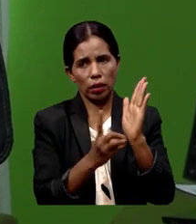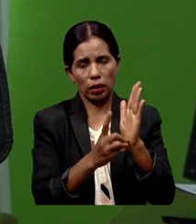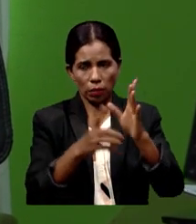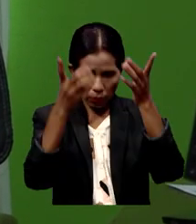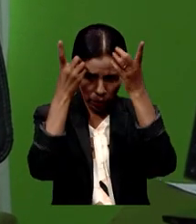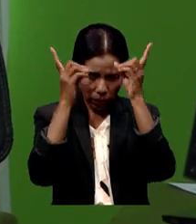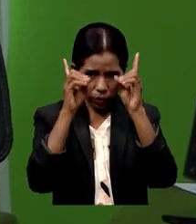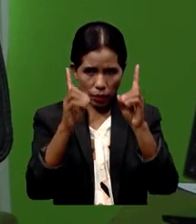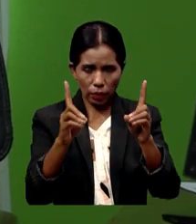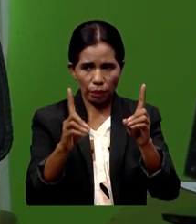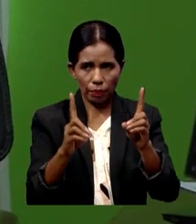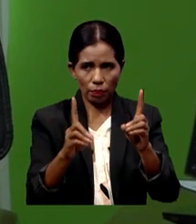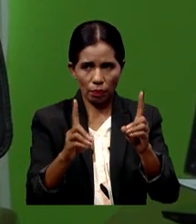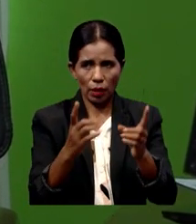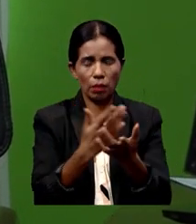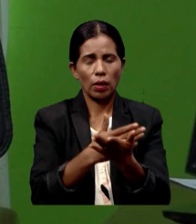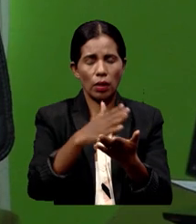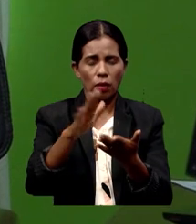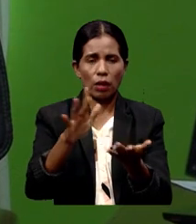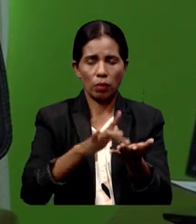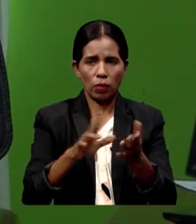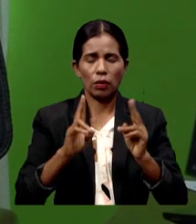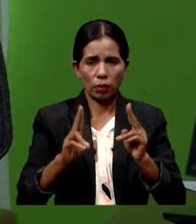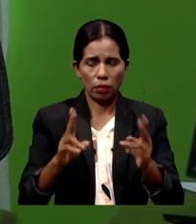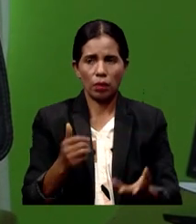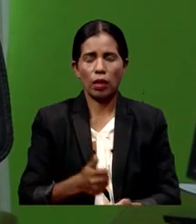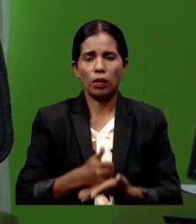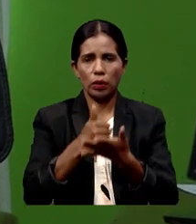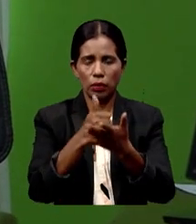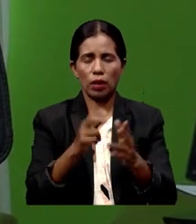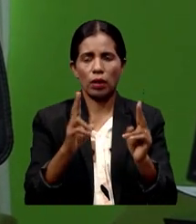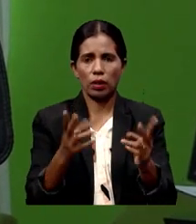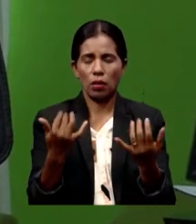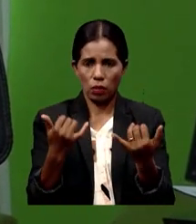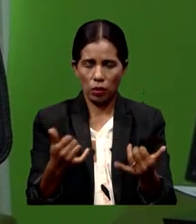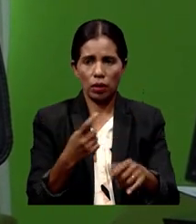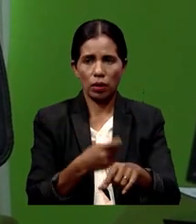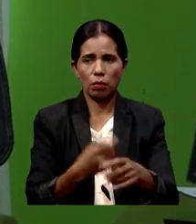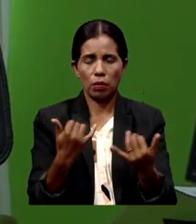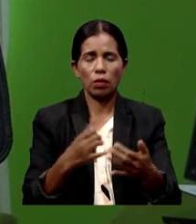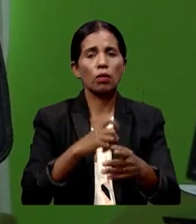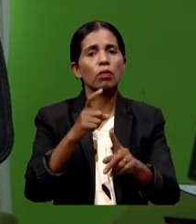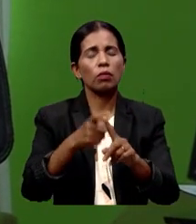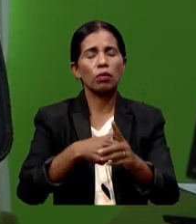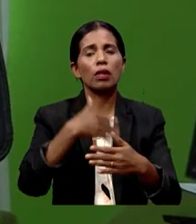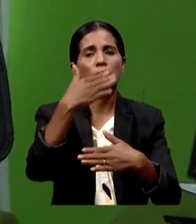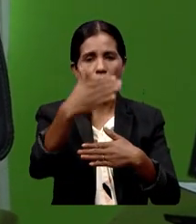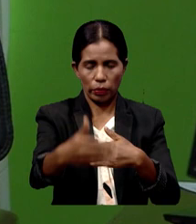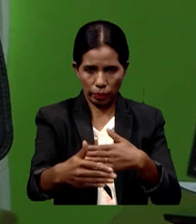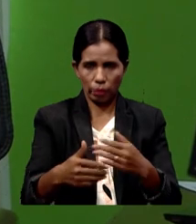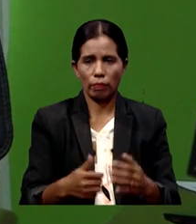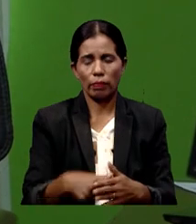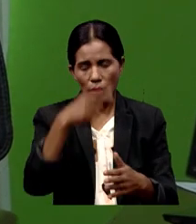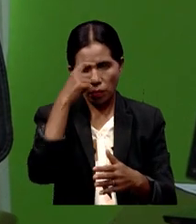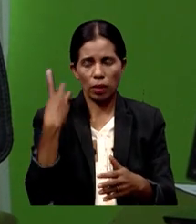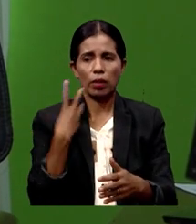decidi bele compras urgente mai per bele responde da daun situação agora ho fulan hira bom ama se